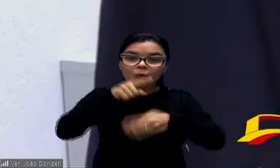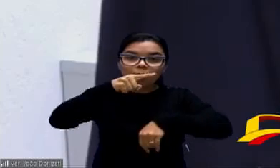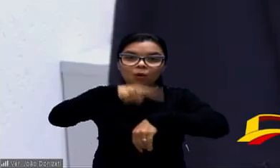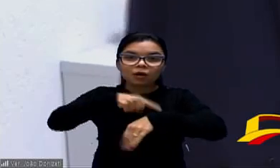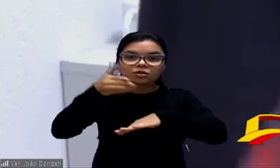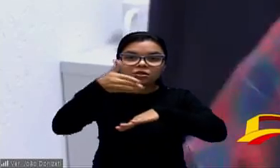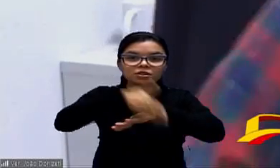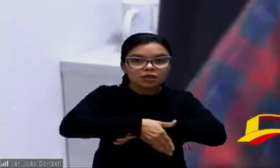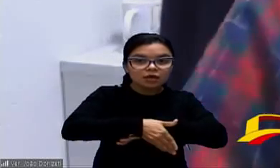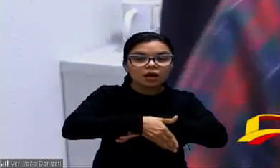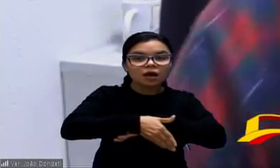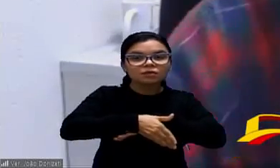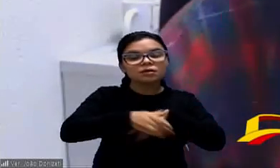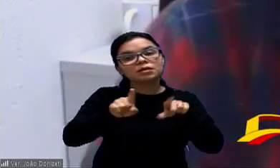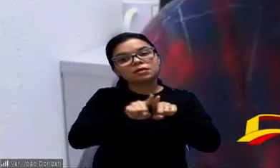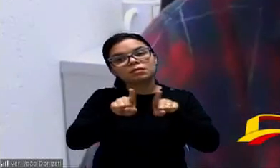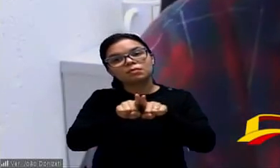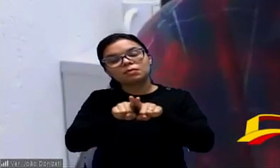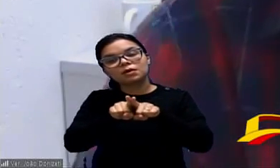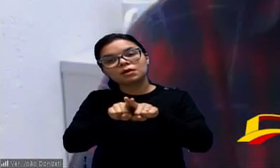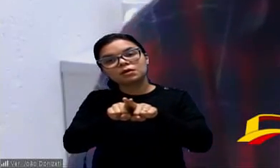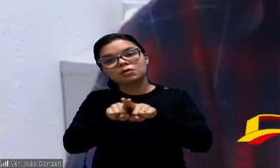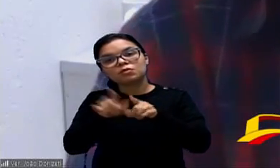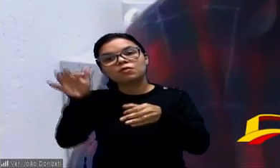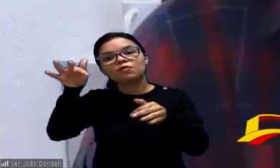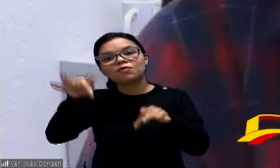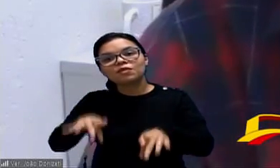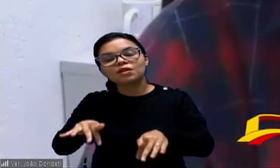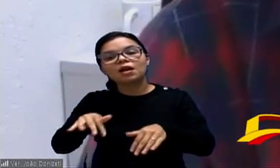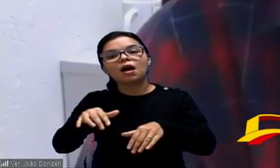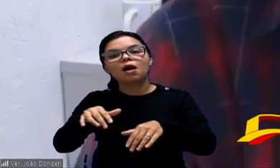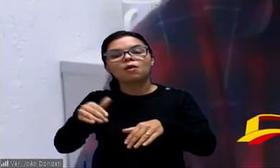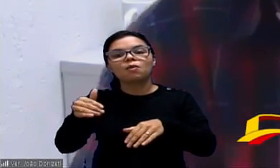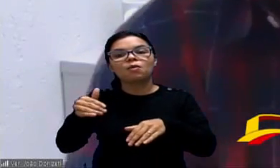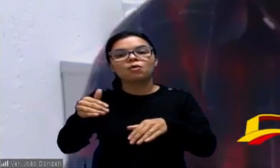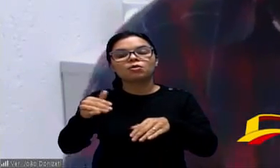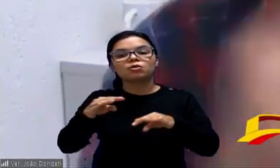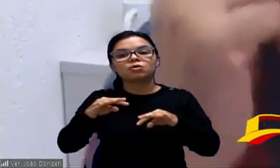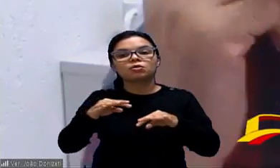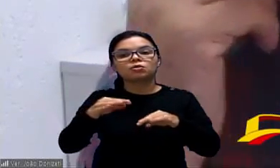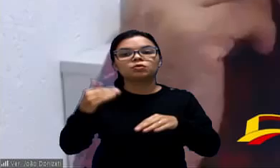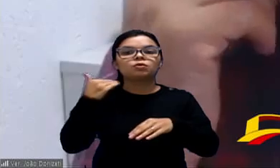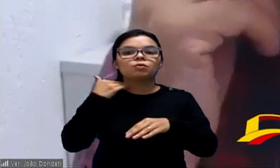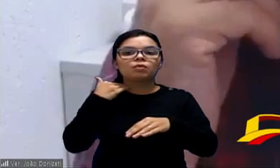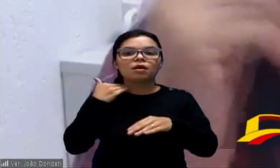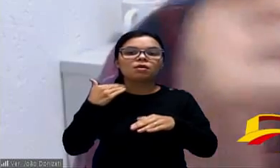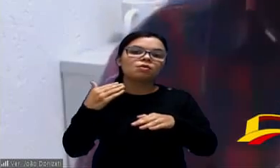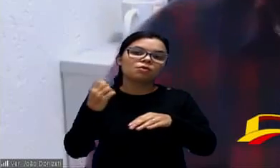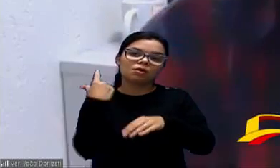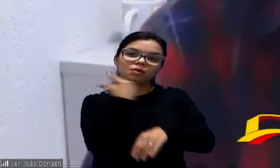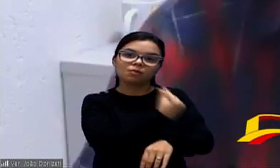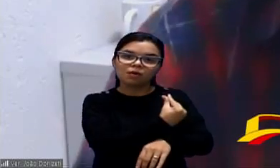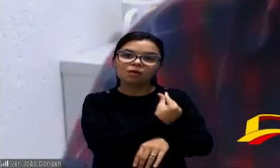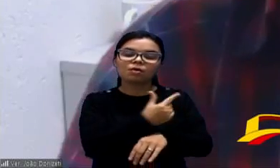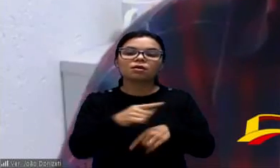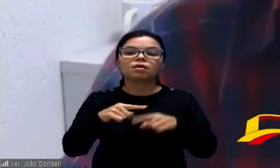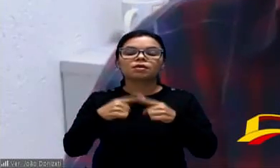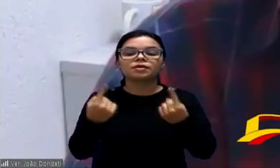interior ou no exterior da agência. Porque hoje muita gente fica fora, tanto é que tem um famoso